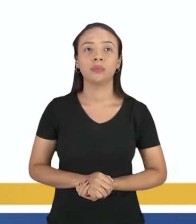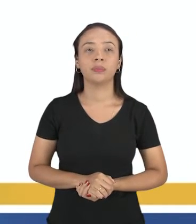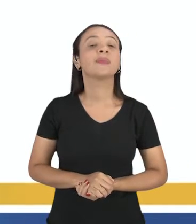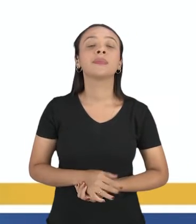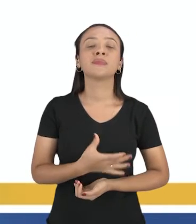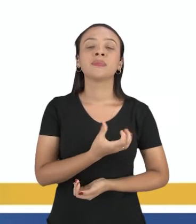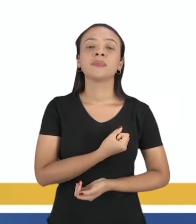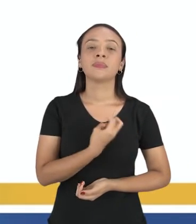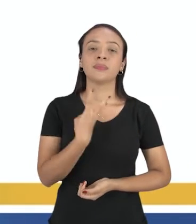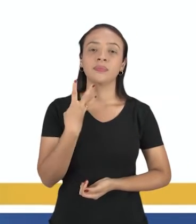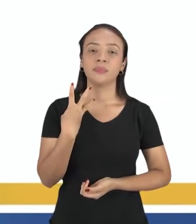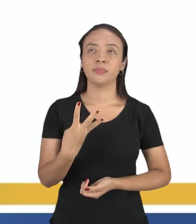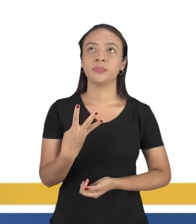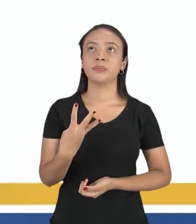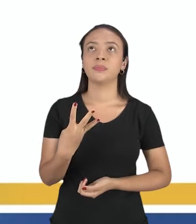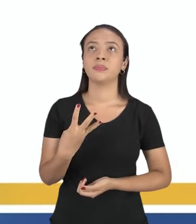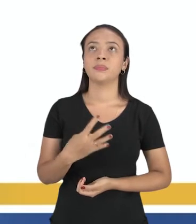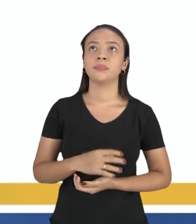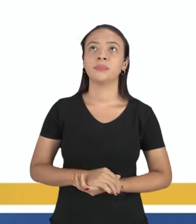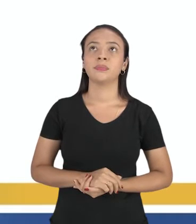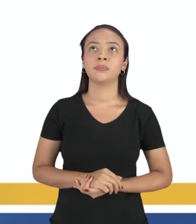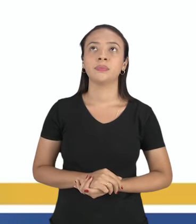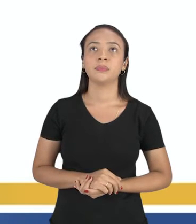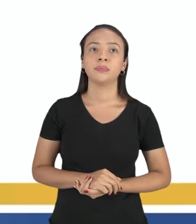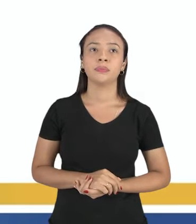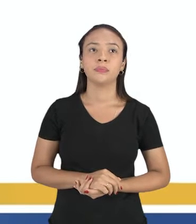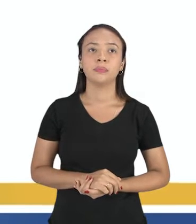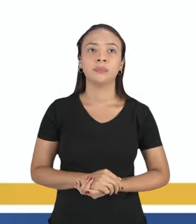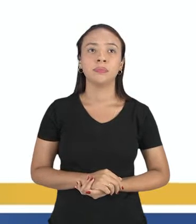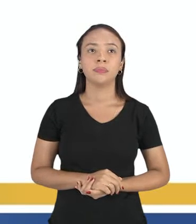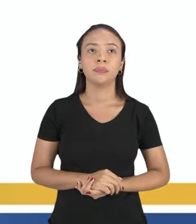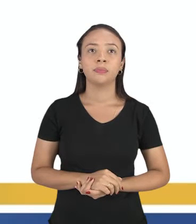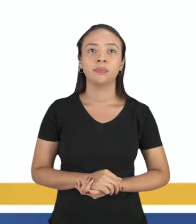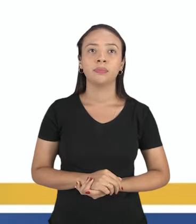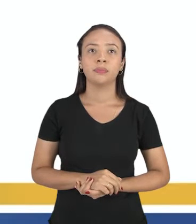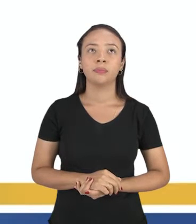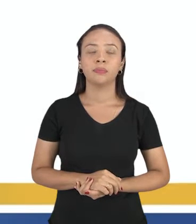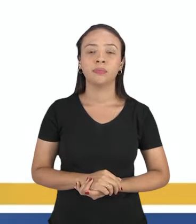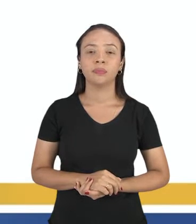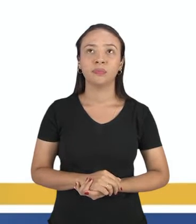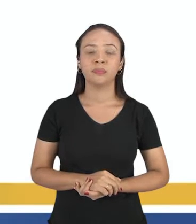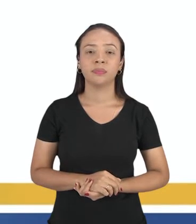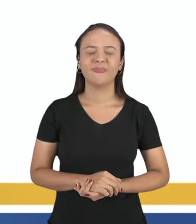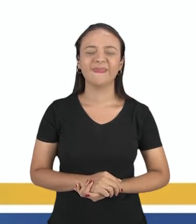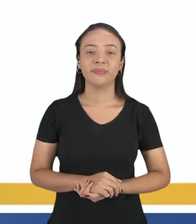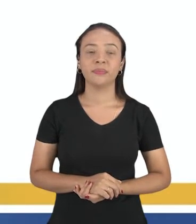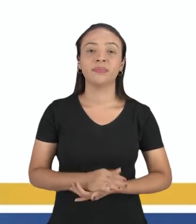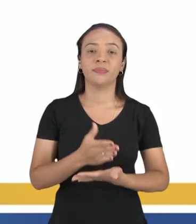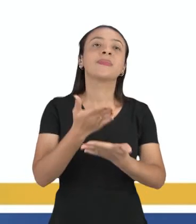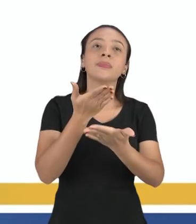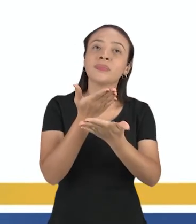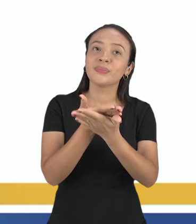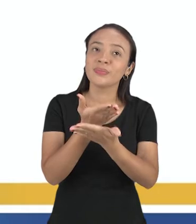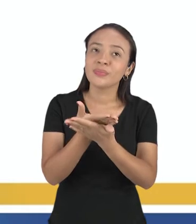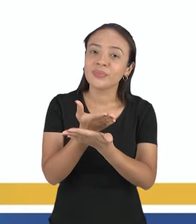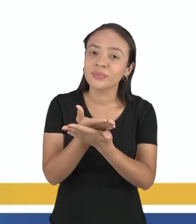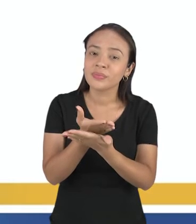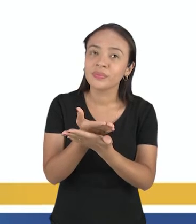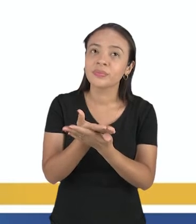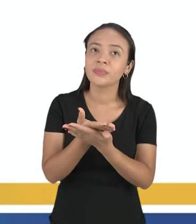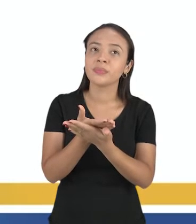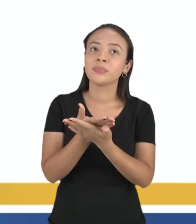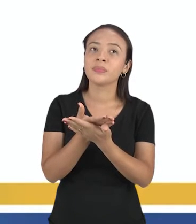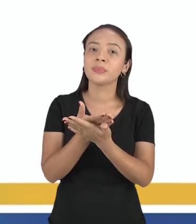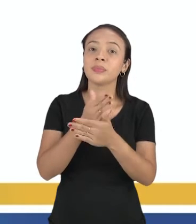Number 3. Número 3. The class, a aula. Aí agora